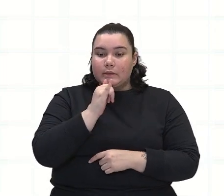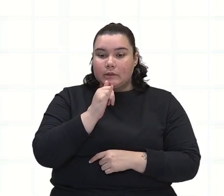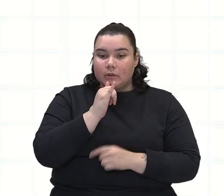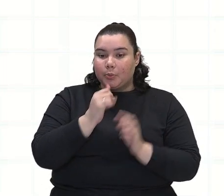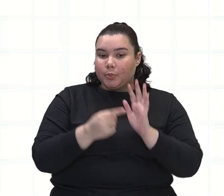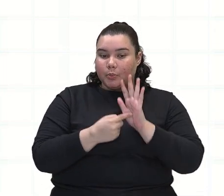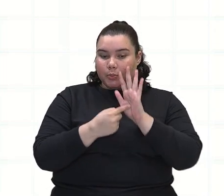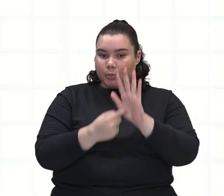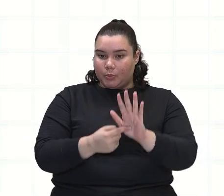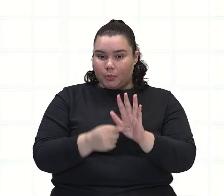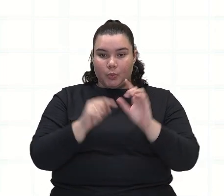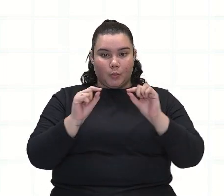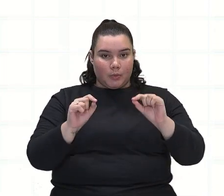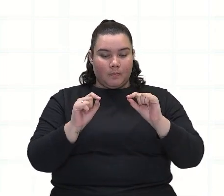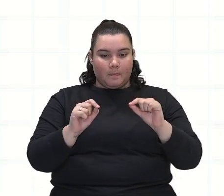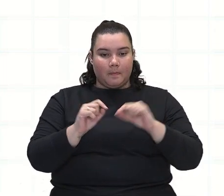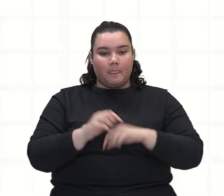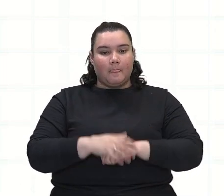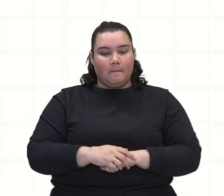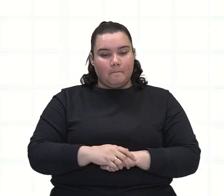podemos descrever